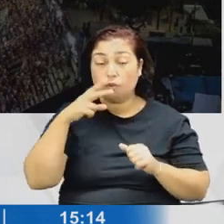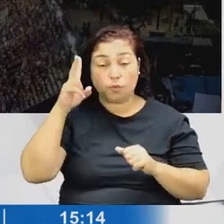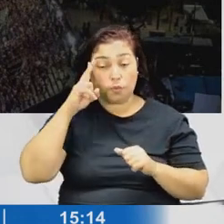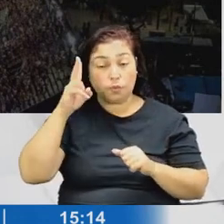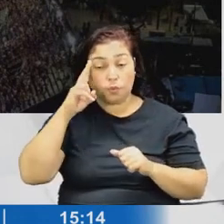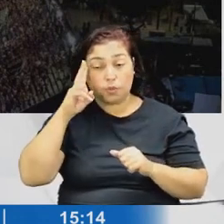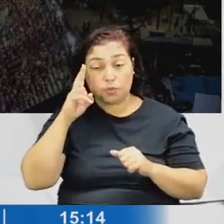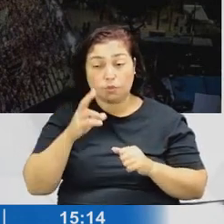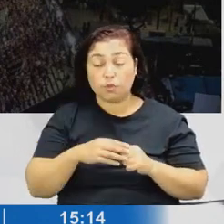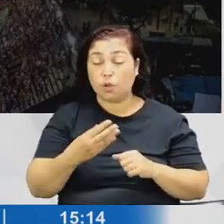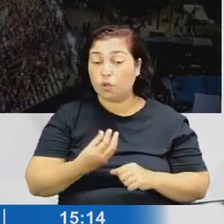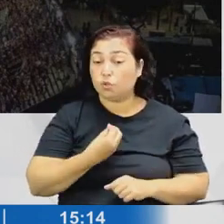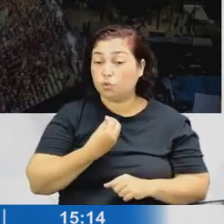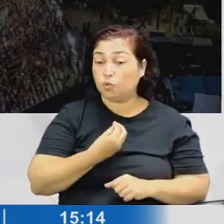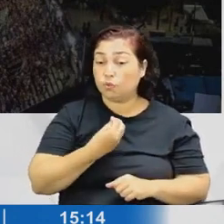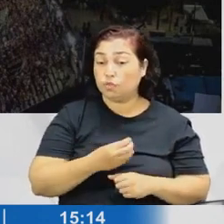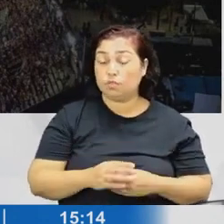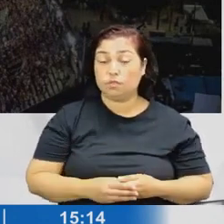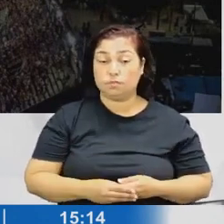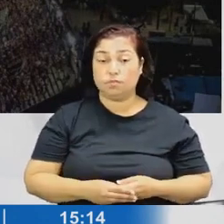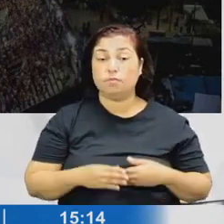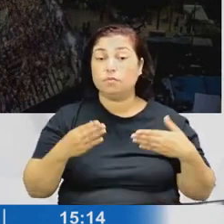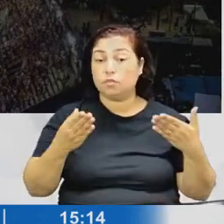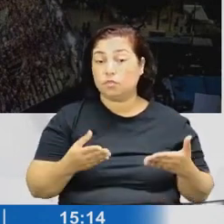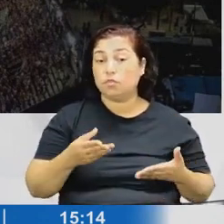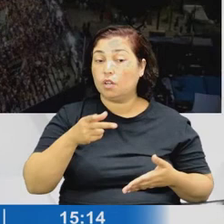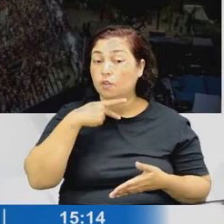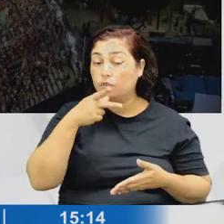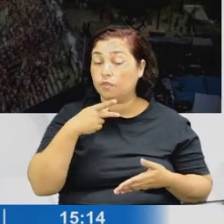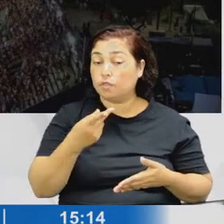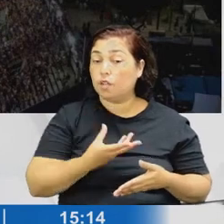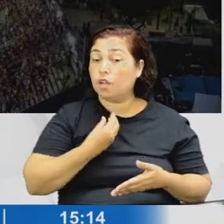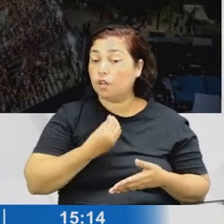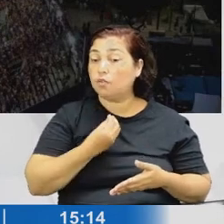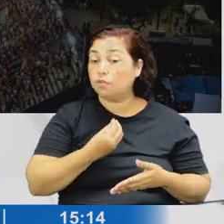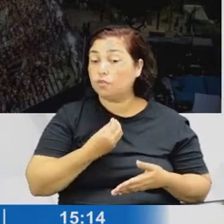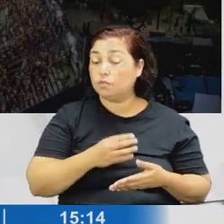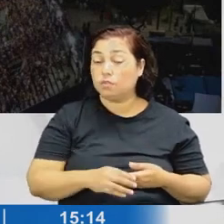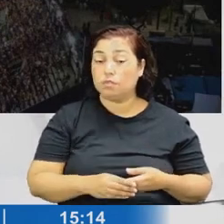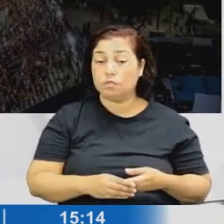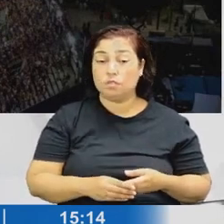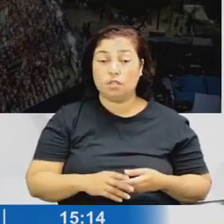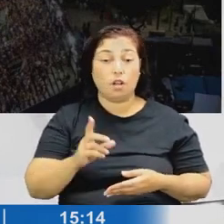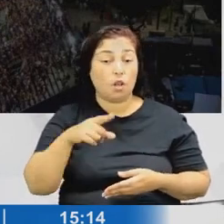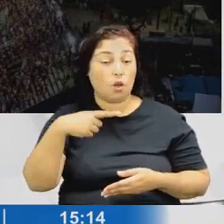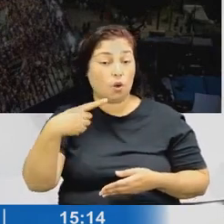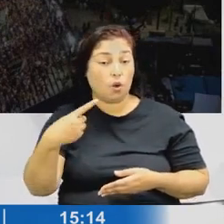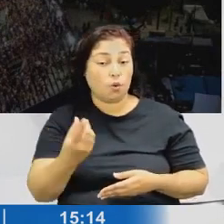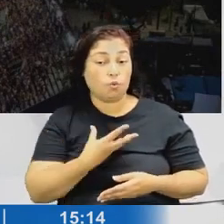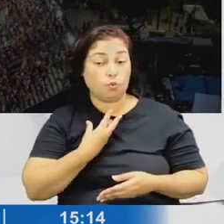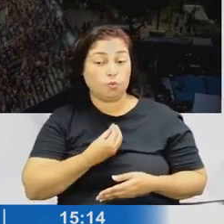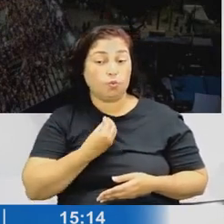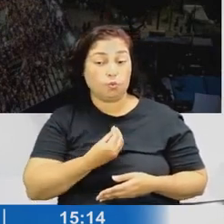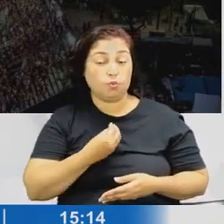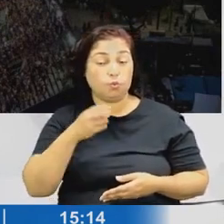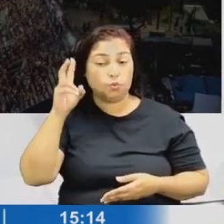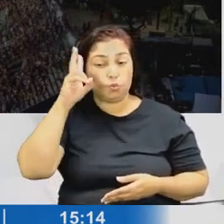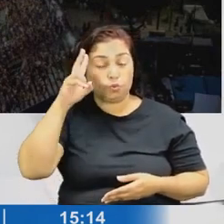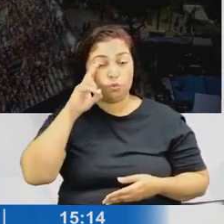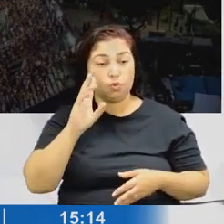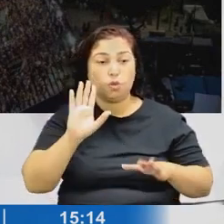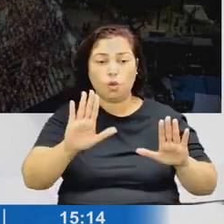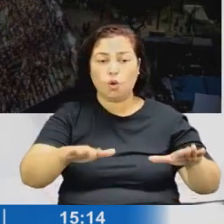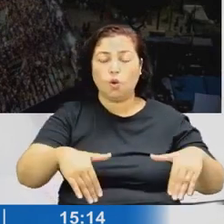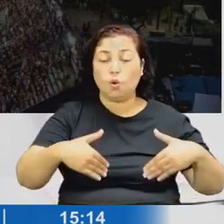de Ramos no início da carreira agora já contamos Xerém já contamos com Cacique de Ramos vamos contar outra coisa agora quando ele explodiu Brasil